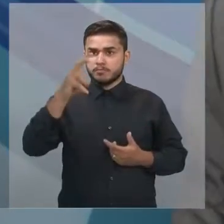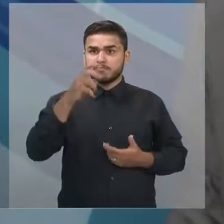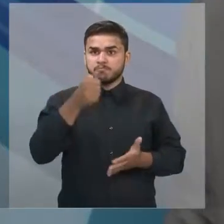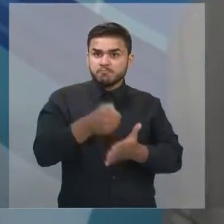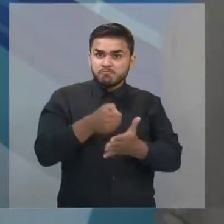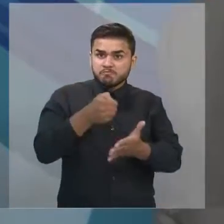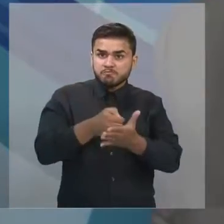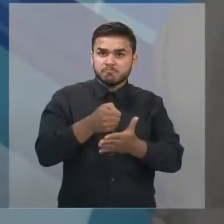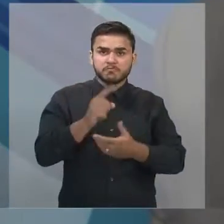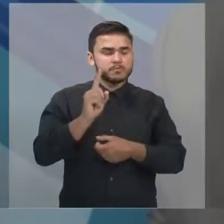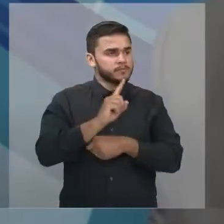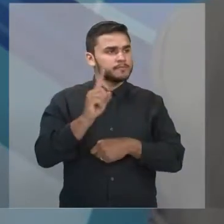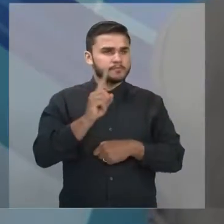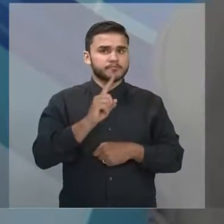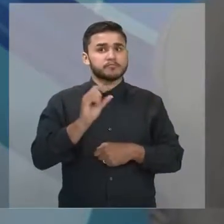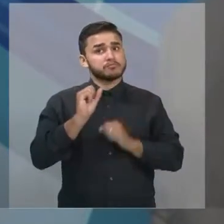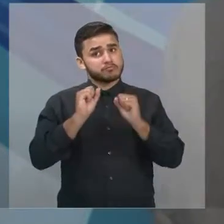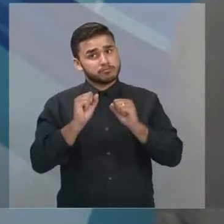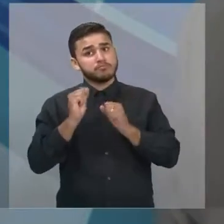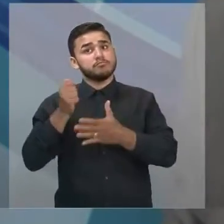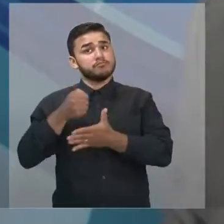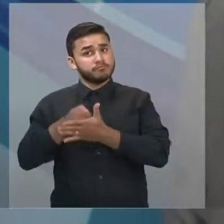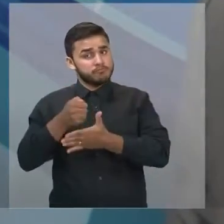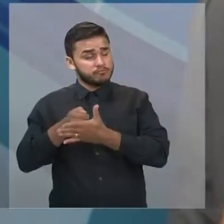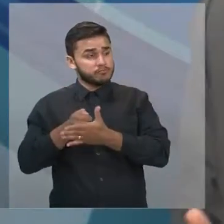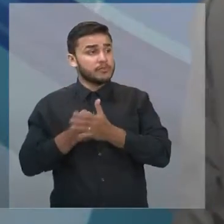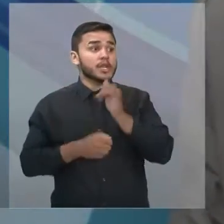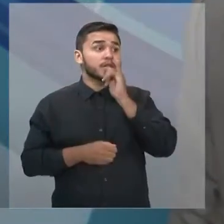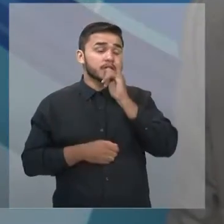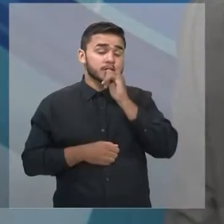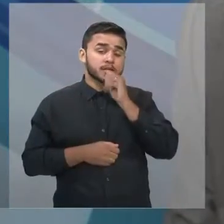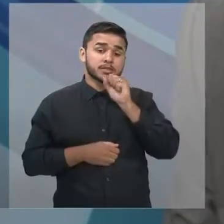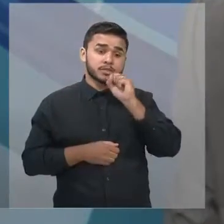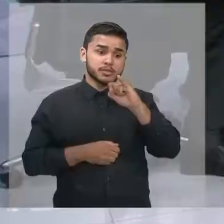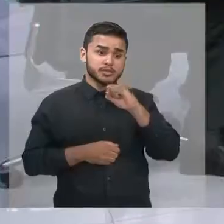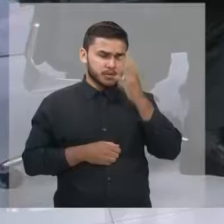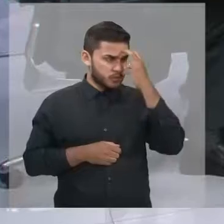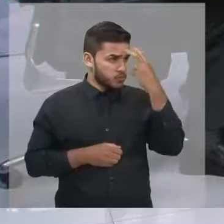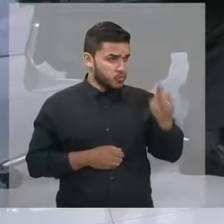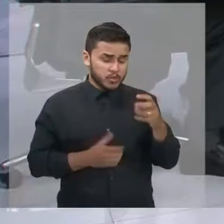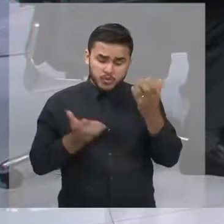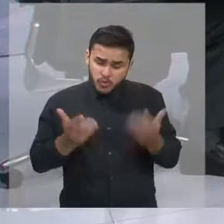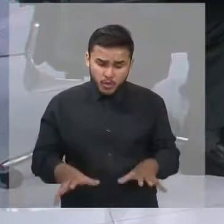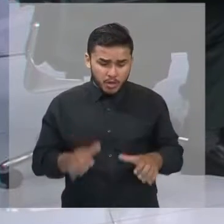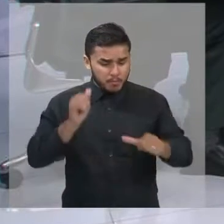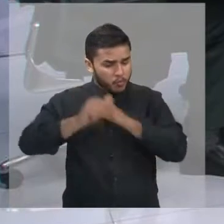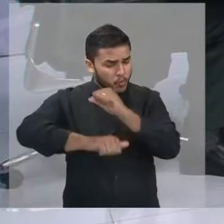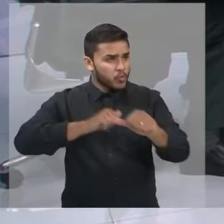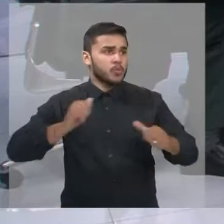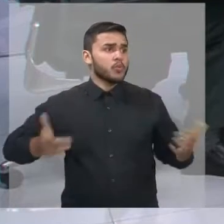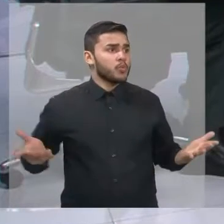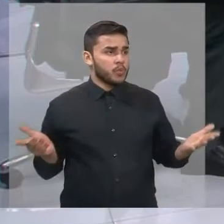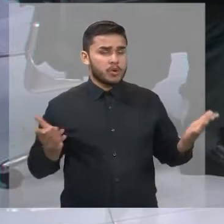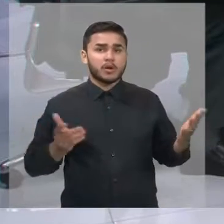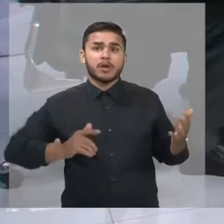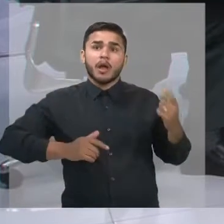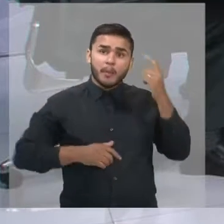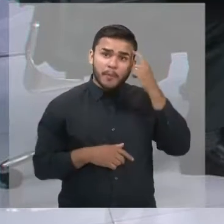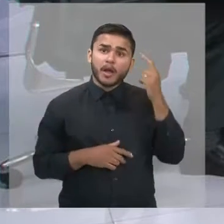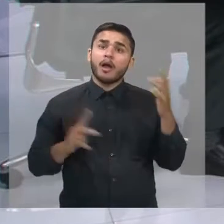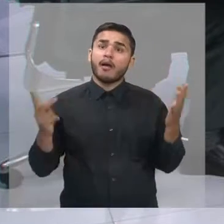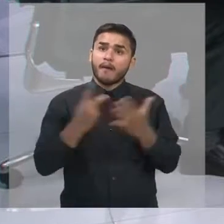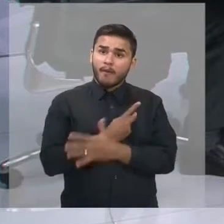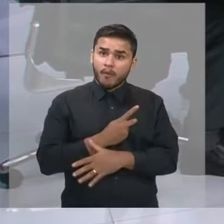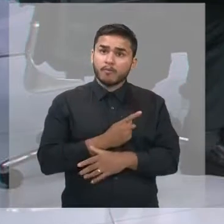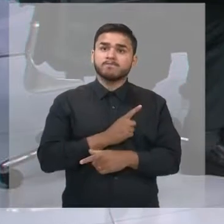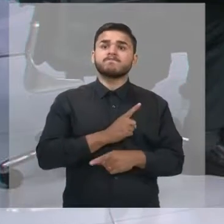pode ser feito pelo homem com forçação de barra. Quando alguém resiste a uma mudança cultural e, por isso, sofre